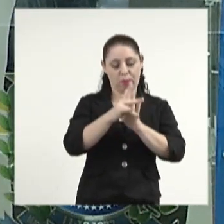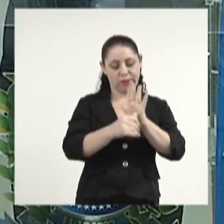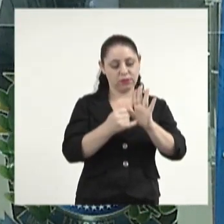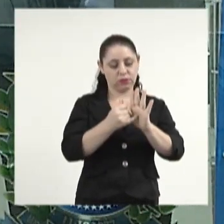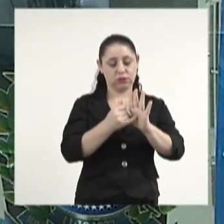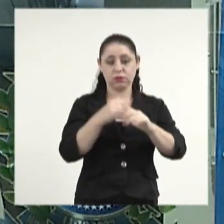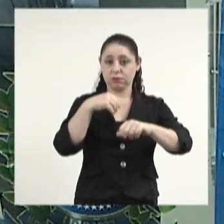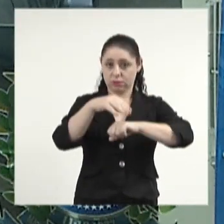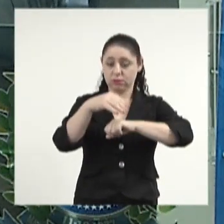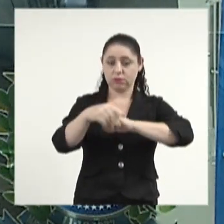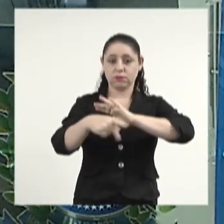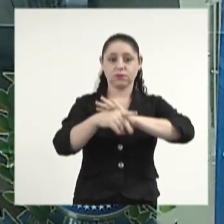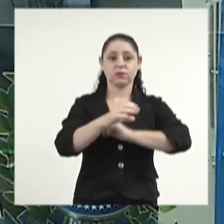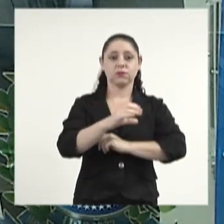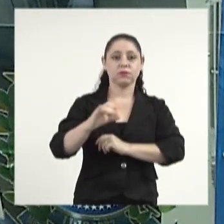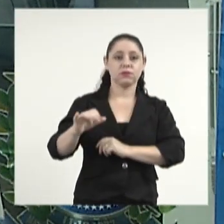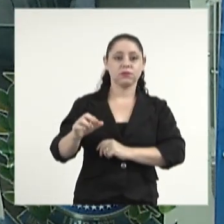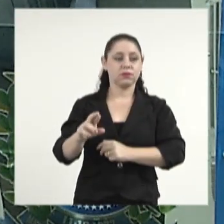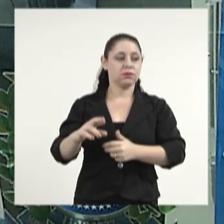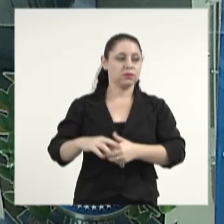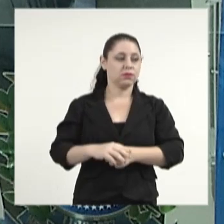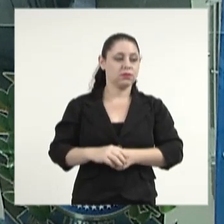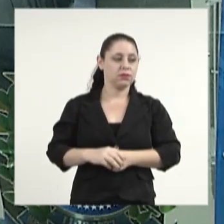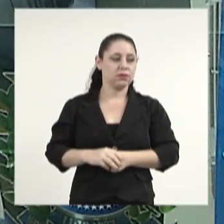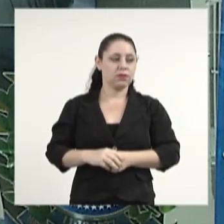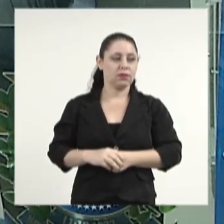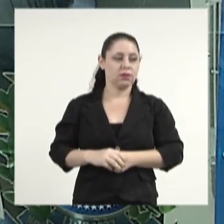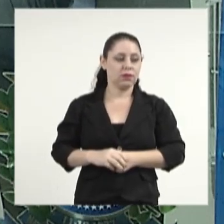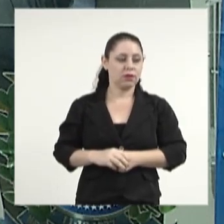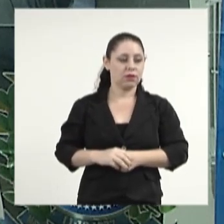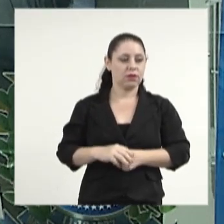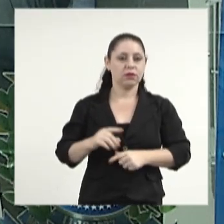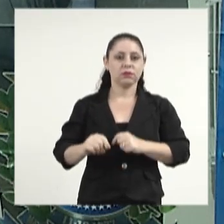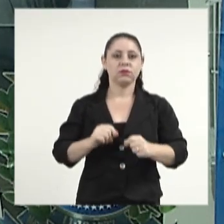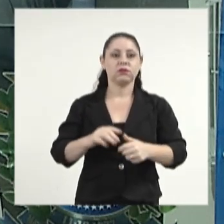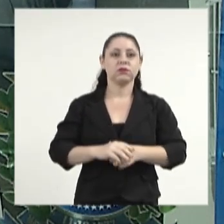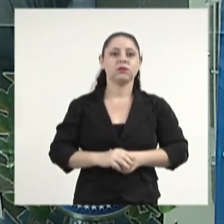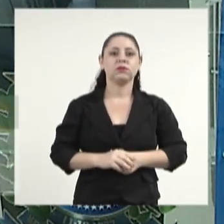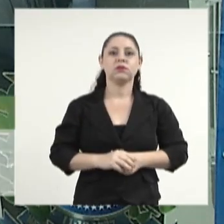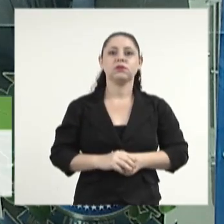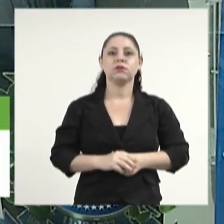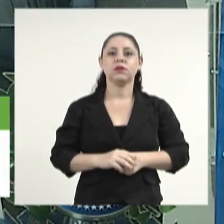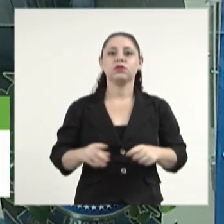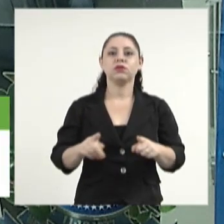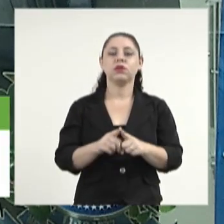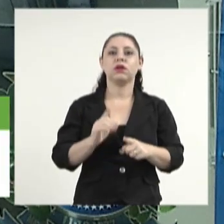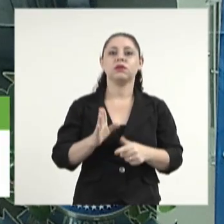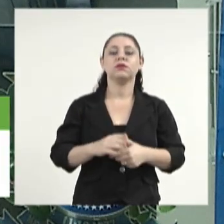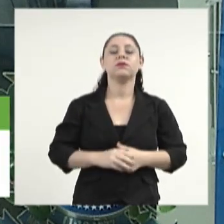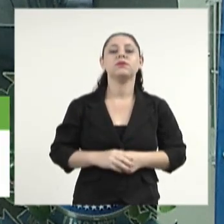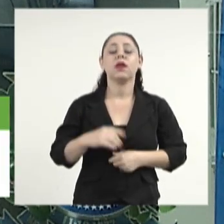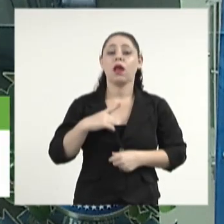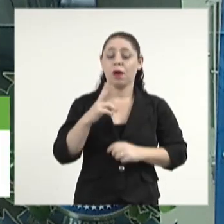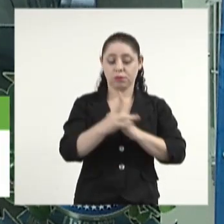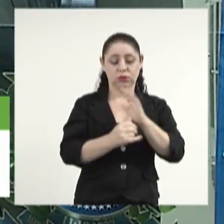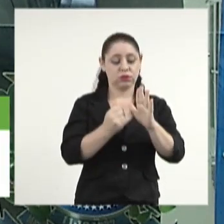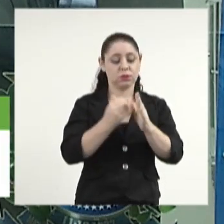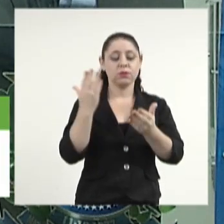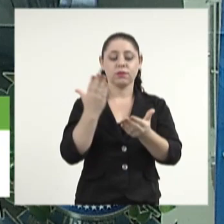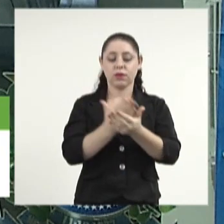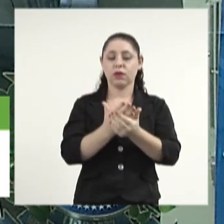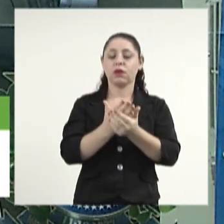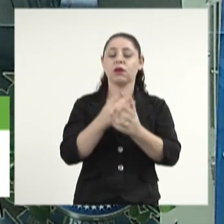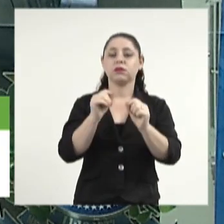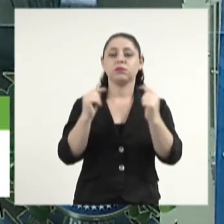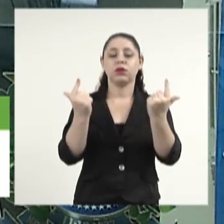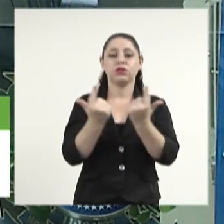projetos na CCJR foi a presidente da comissão, deputada Mara Caseiro, e ela falou de um projeto que está tramitando aqui na